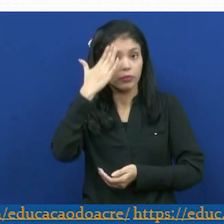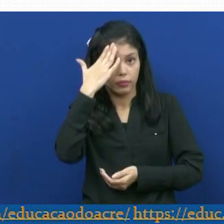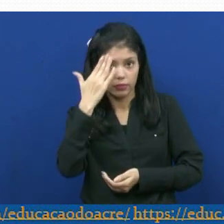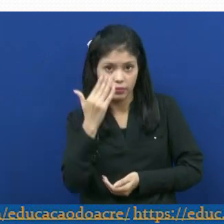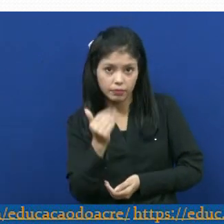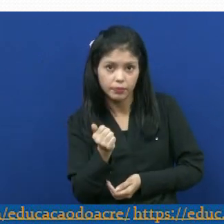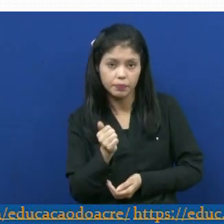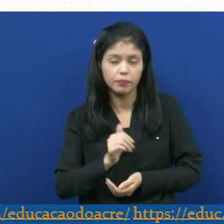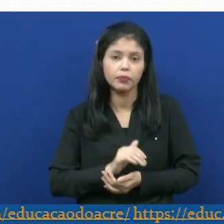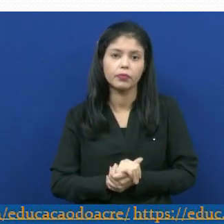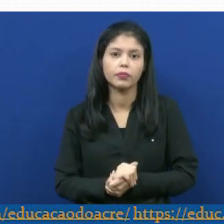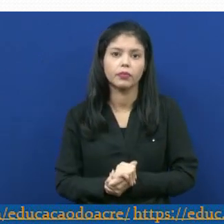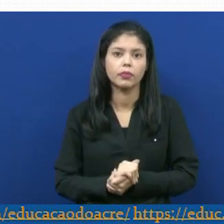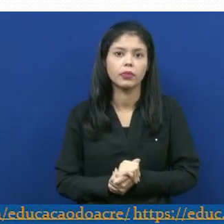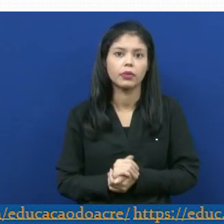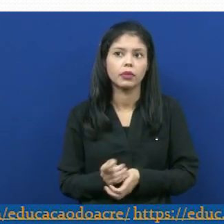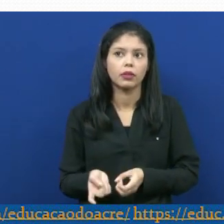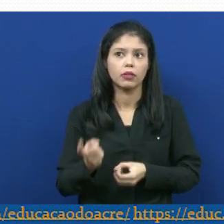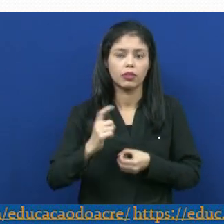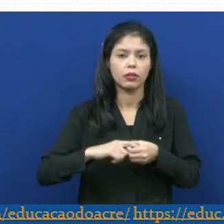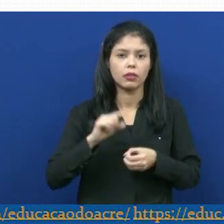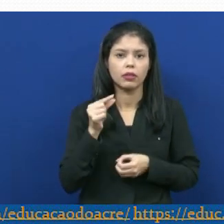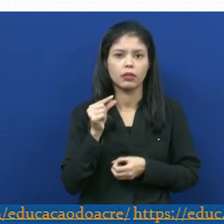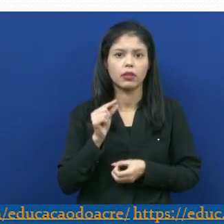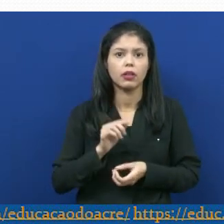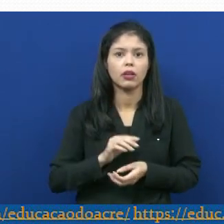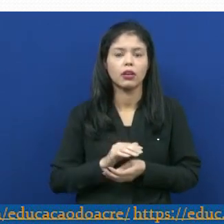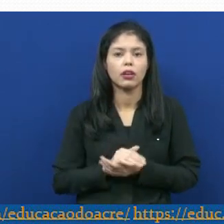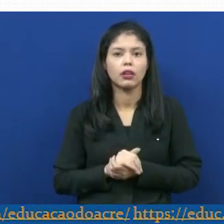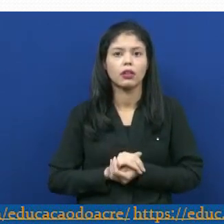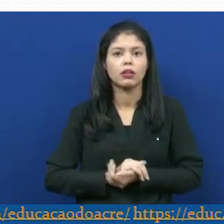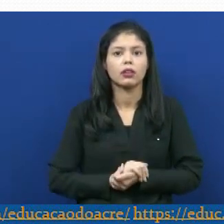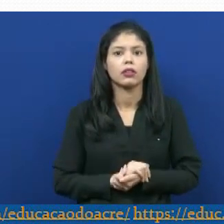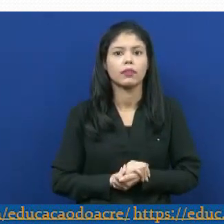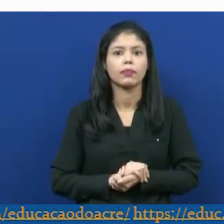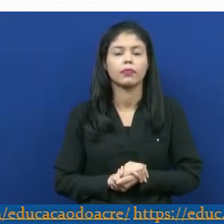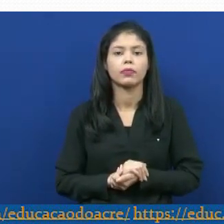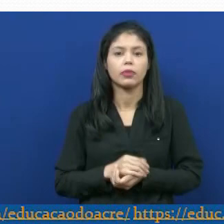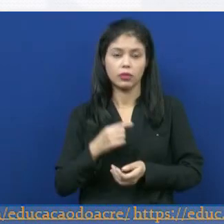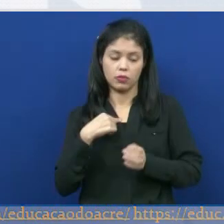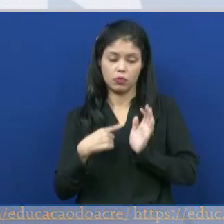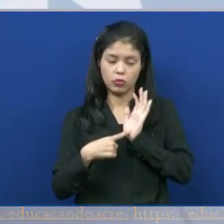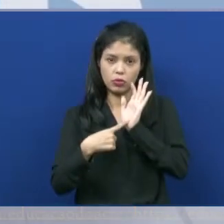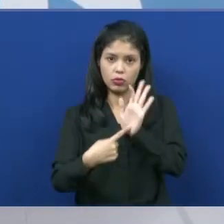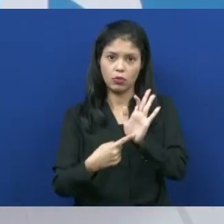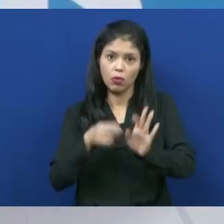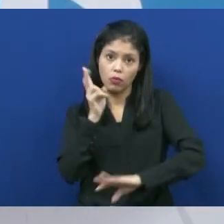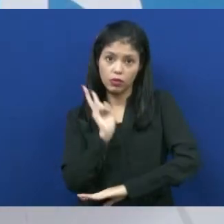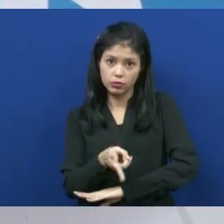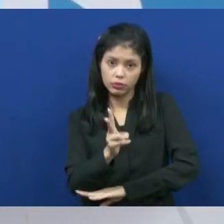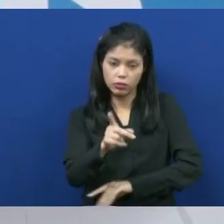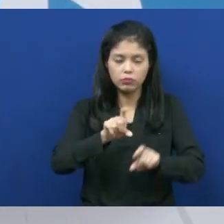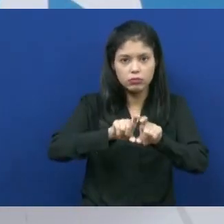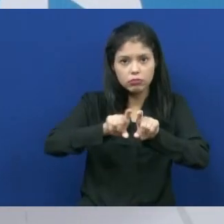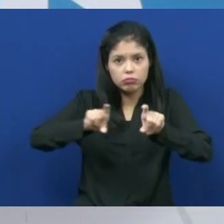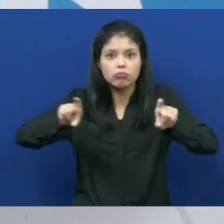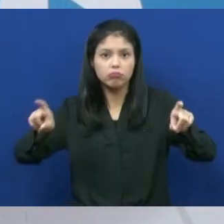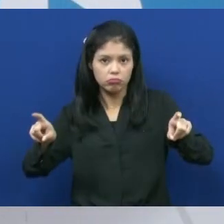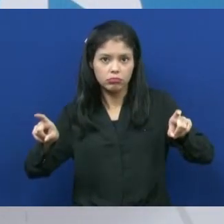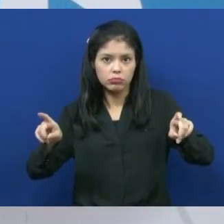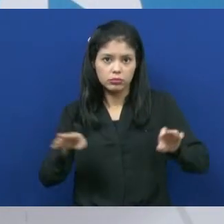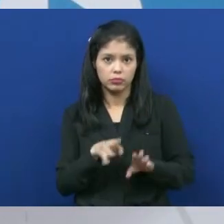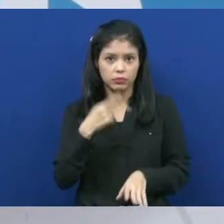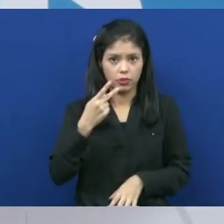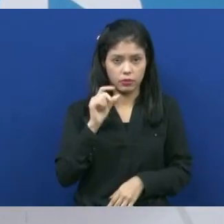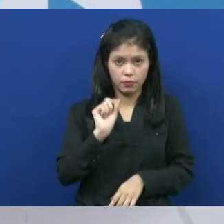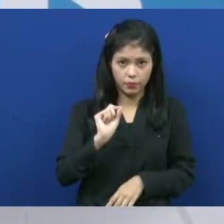saber, volta um pouquinho aqui para mim. Ele nos deu uma sequência, certo? Ele falou